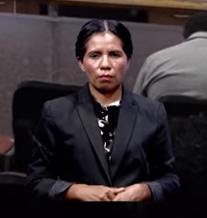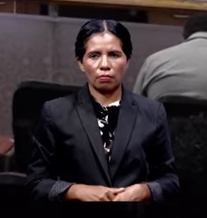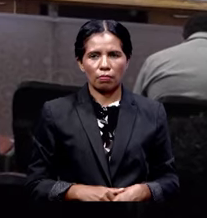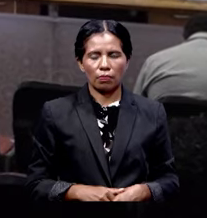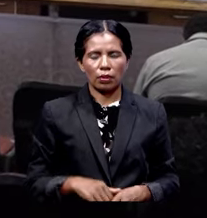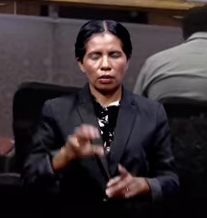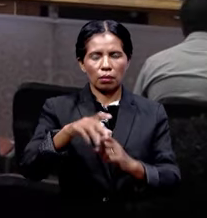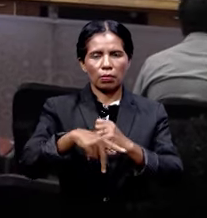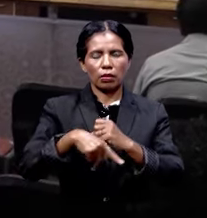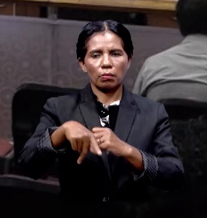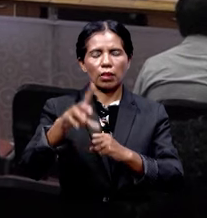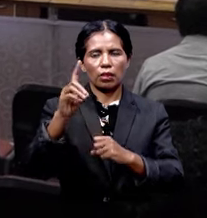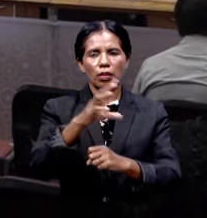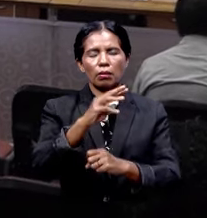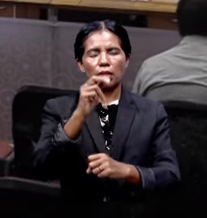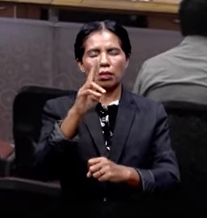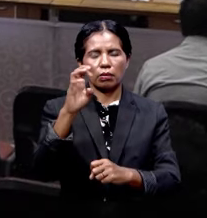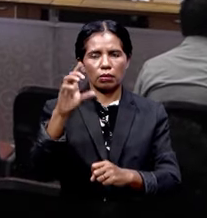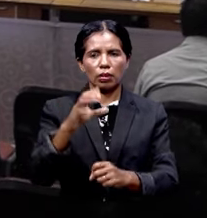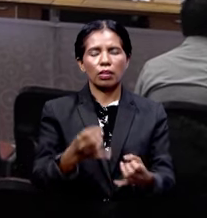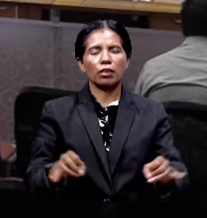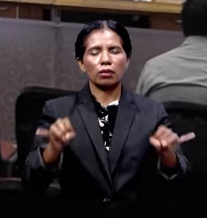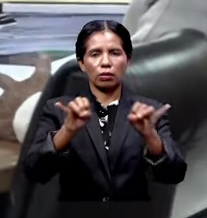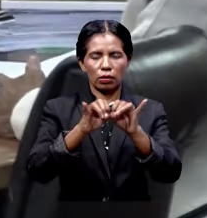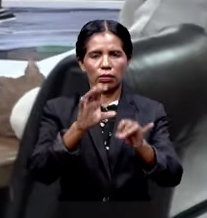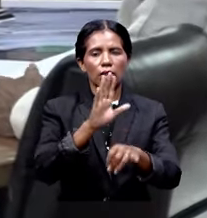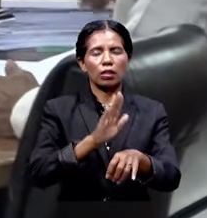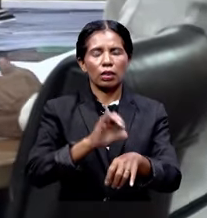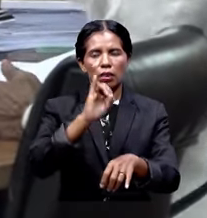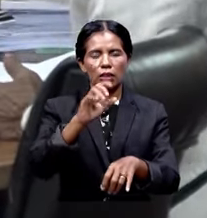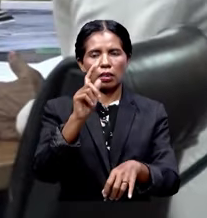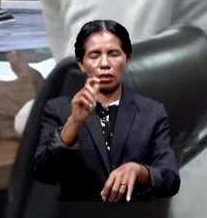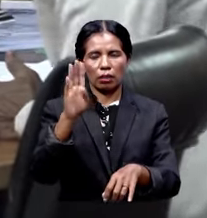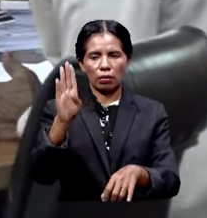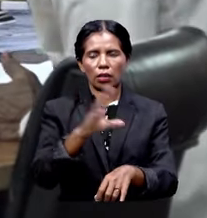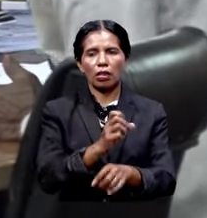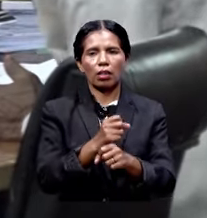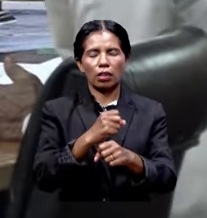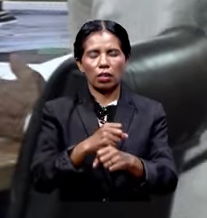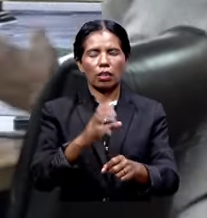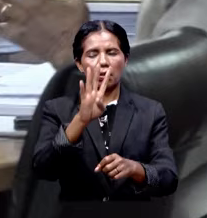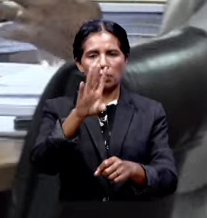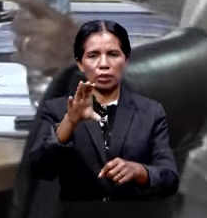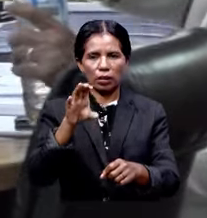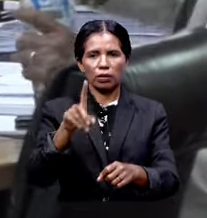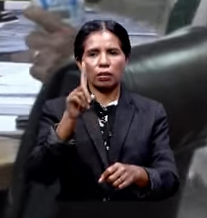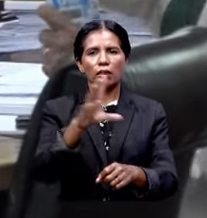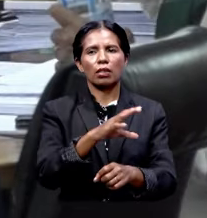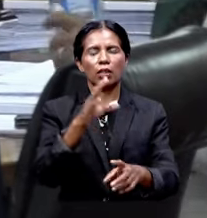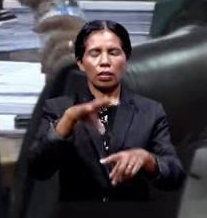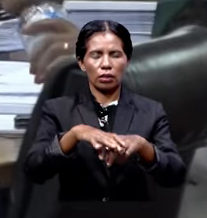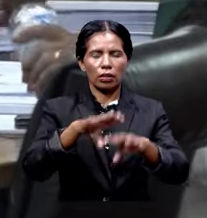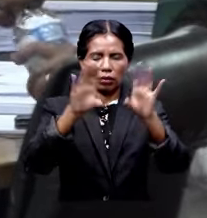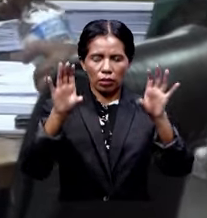Chefe Bancada PD Manuel Noronha Ateten, Instituto Politécnico Betano, produz zona finalista Atos Hat Ida, não é macarona na